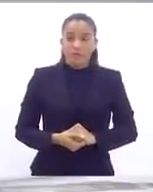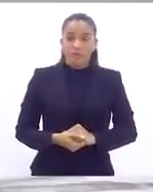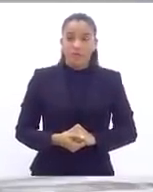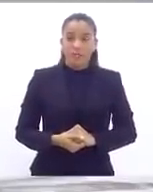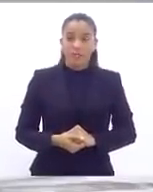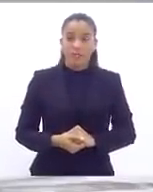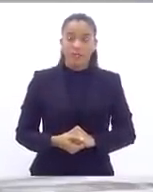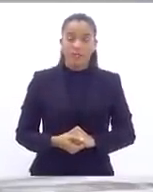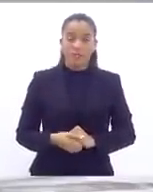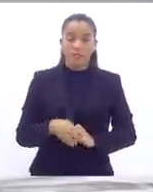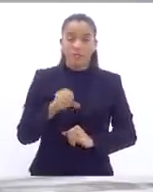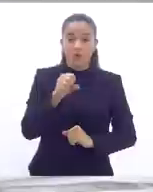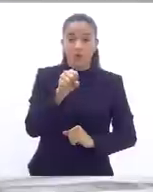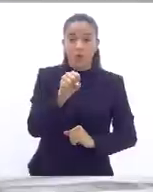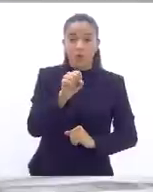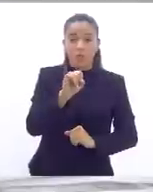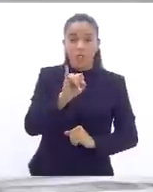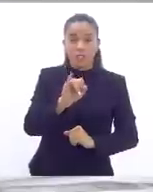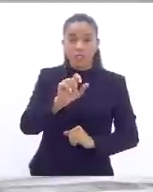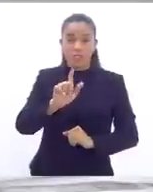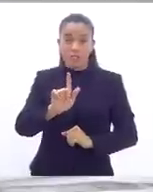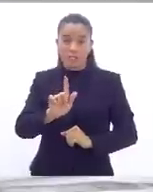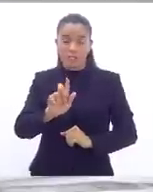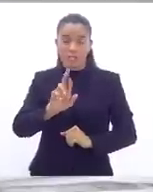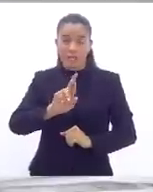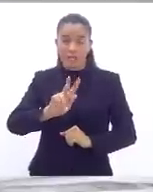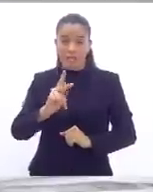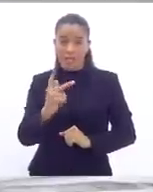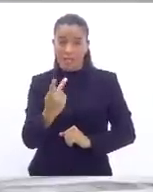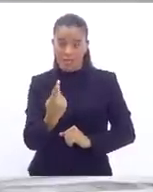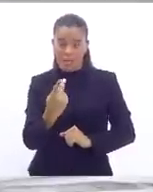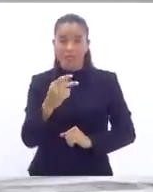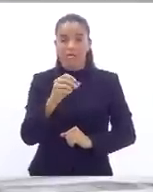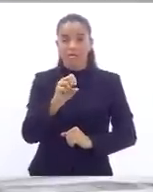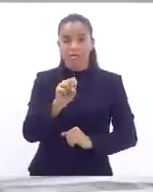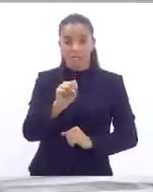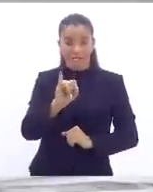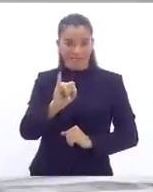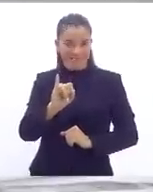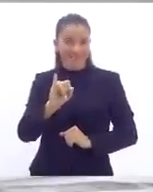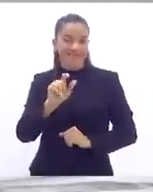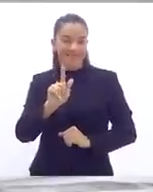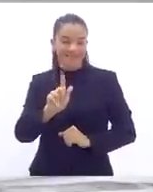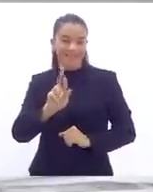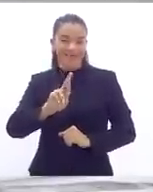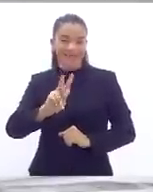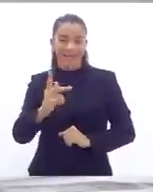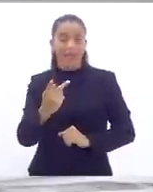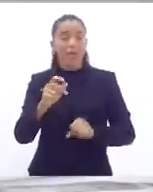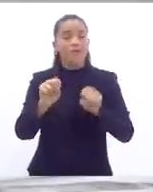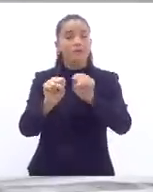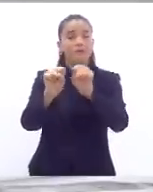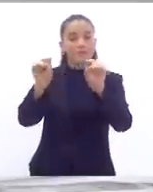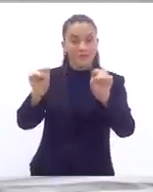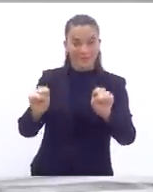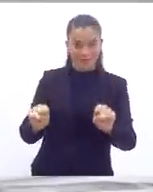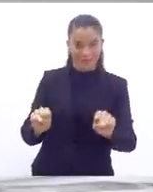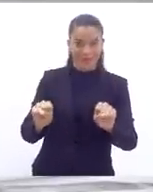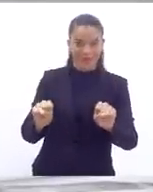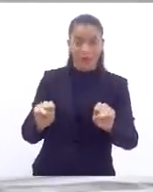o sig RH é mais fácil de falar né siga RH é um sistema